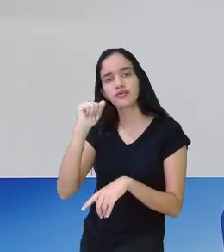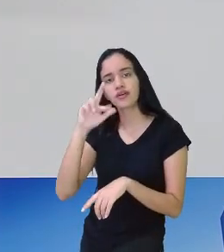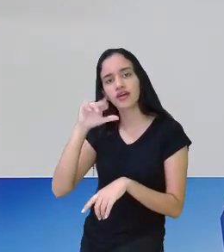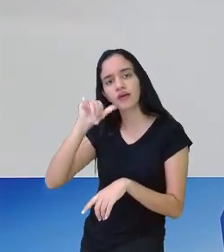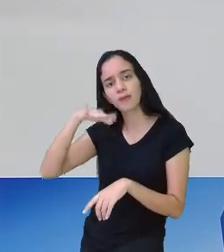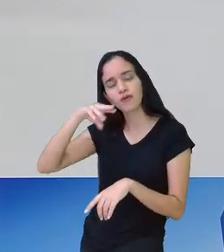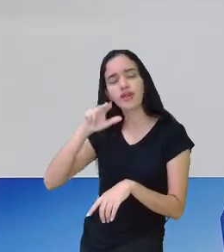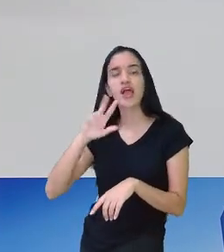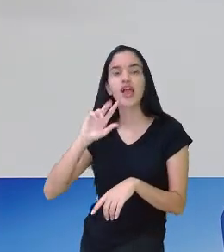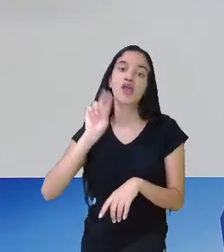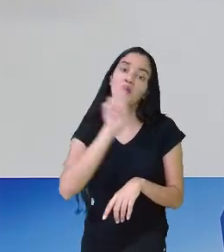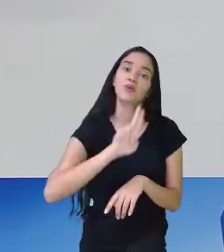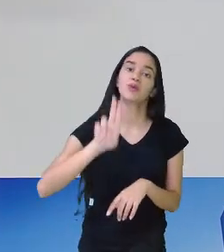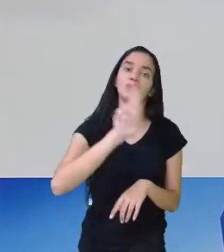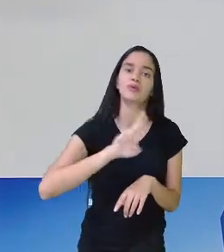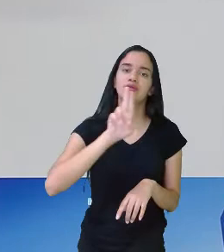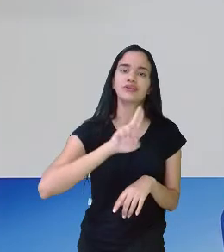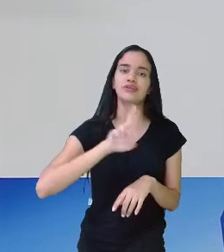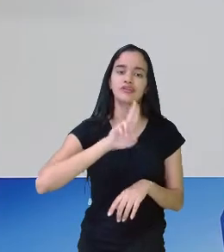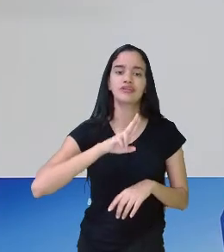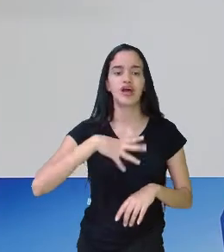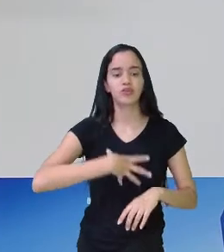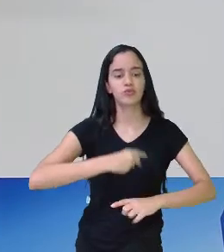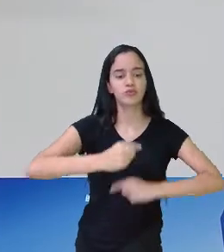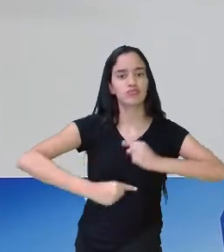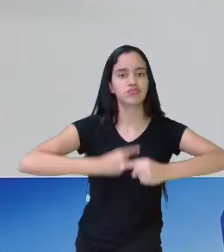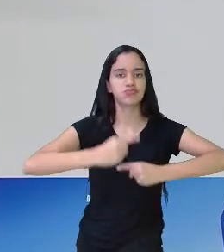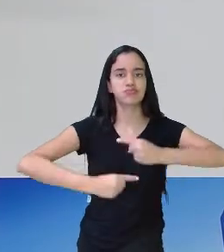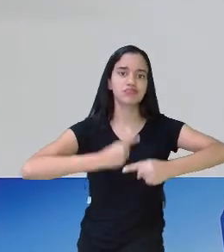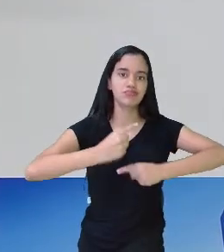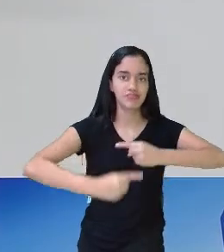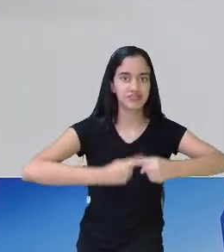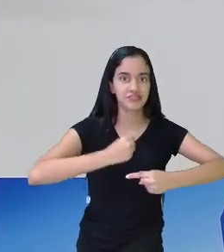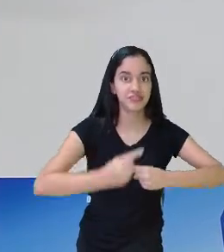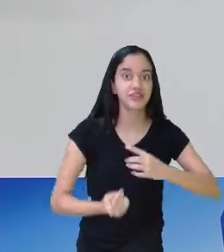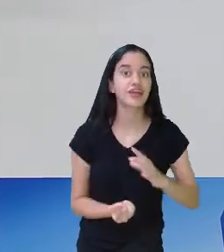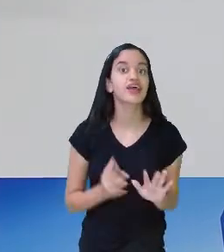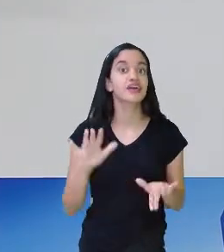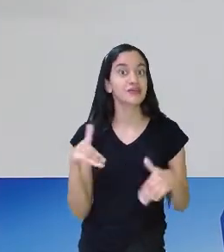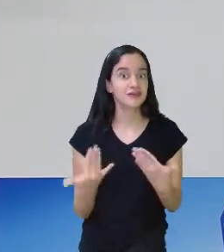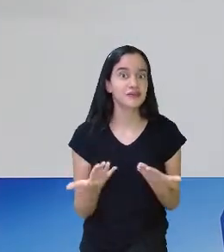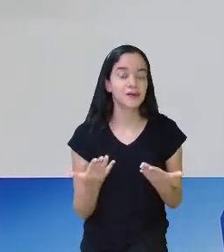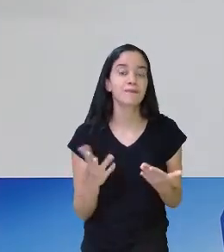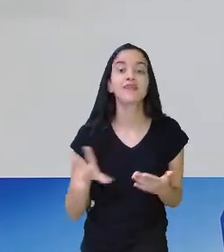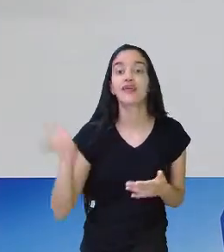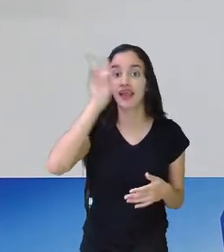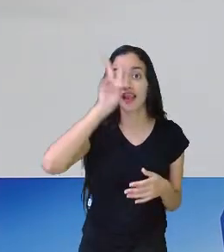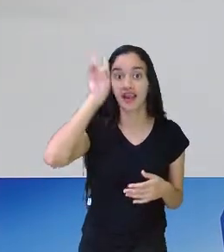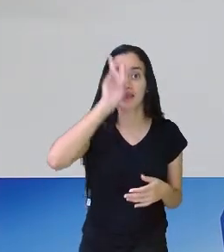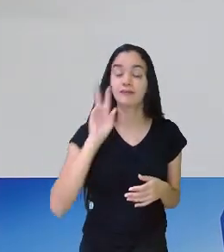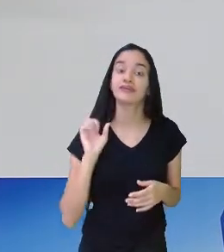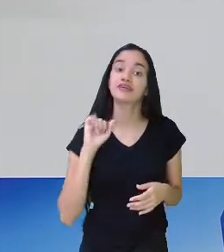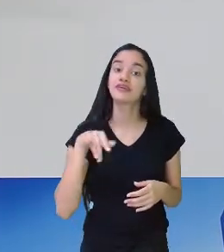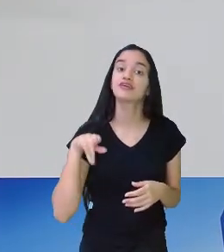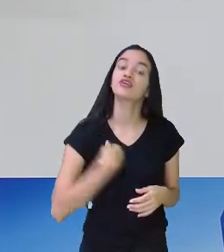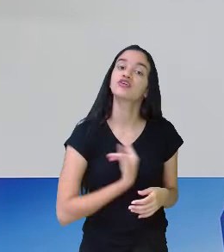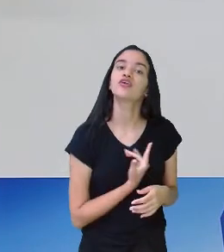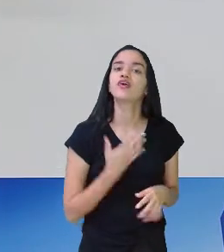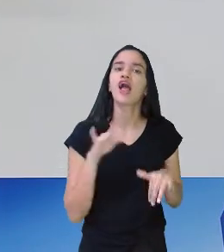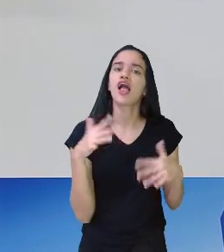são utilizados pelos produtores no processo natural de reciclagem. Gente, lembrem-se, a gente está falando que é uma